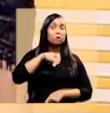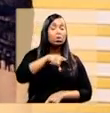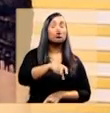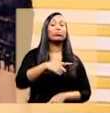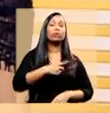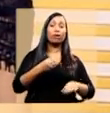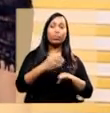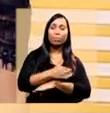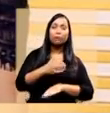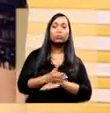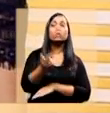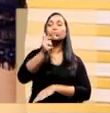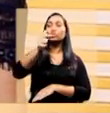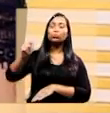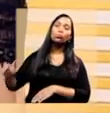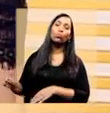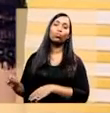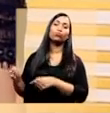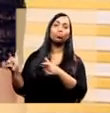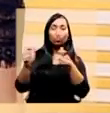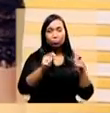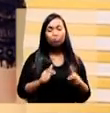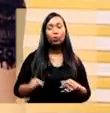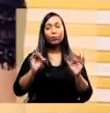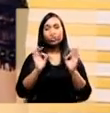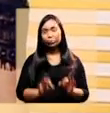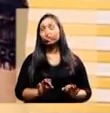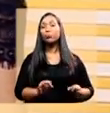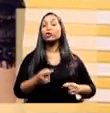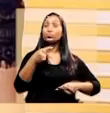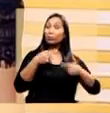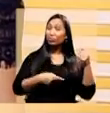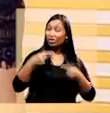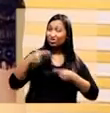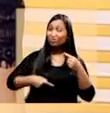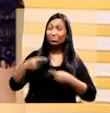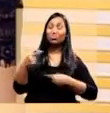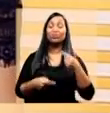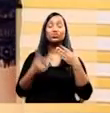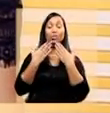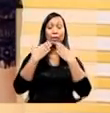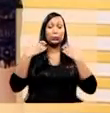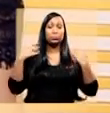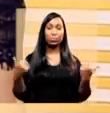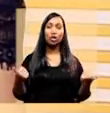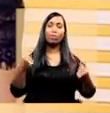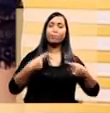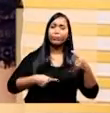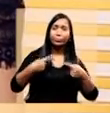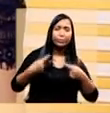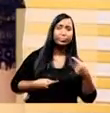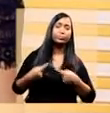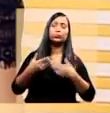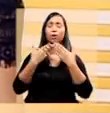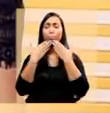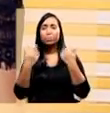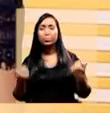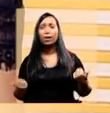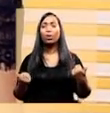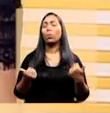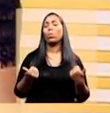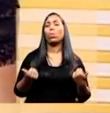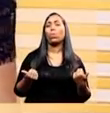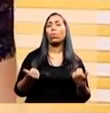Municipal, que tem a participação de outras entidades, justamente para estar discutindo a melhor política,